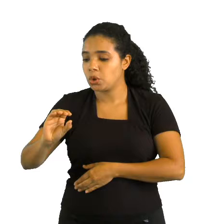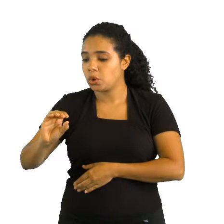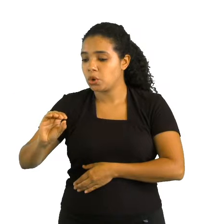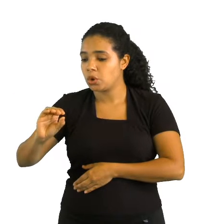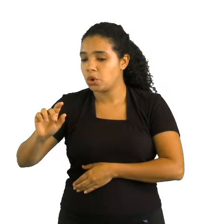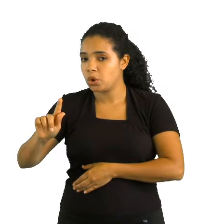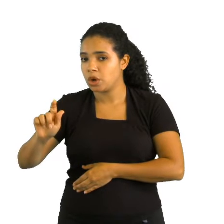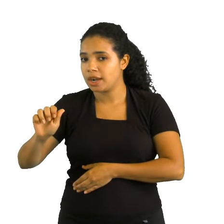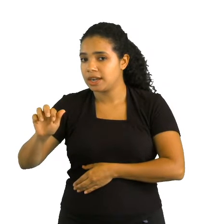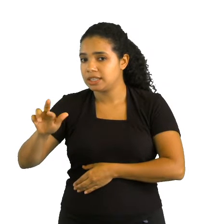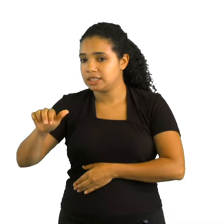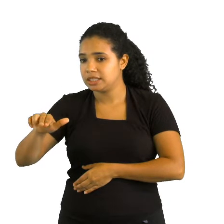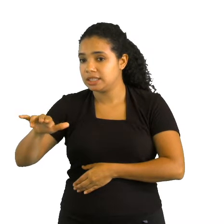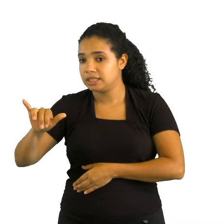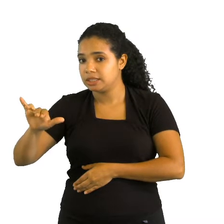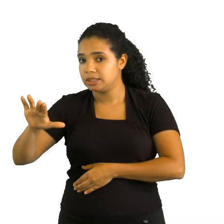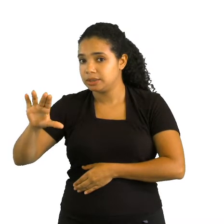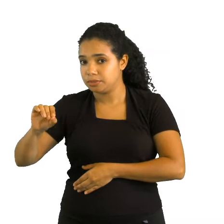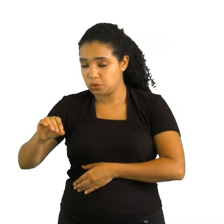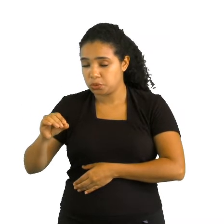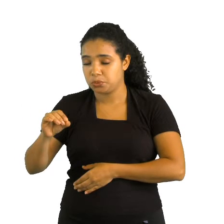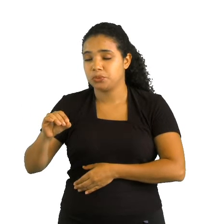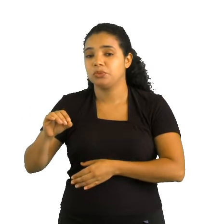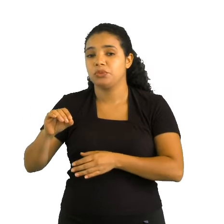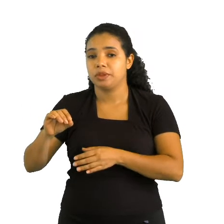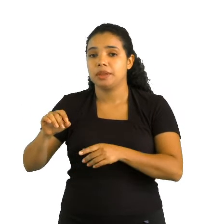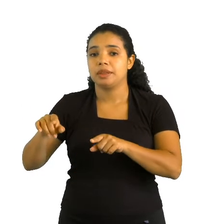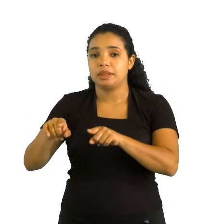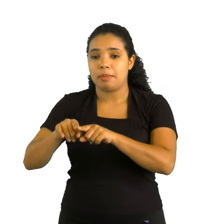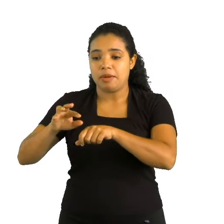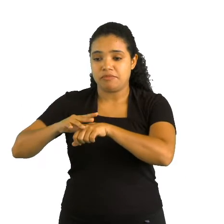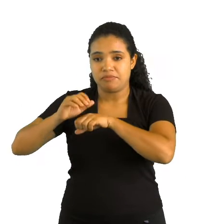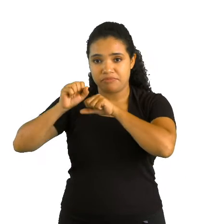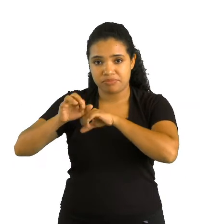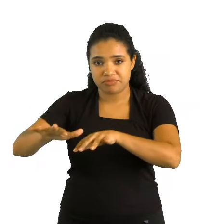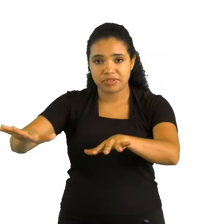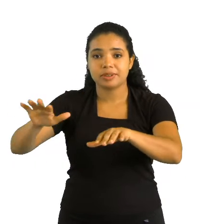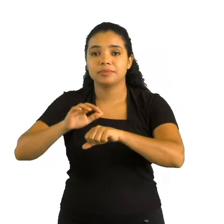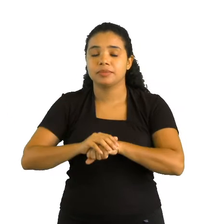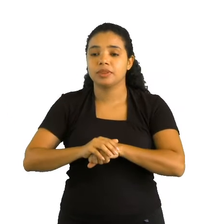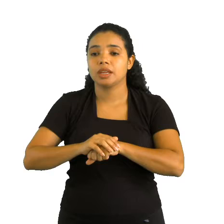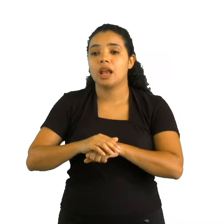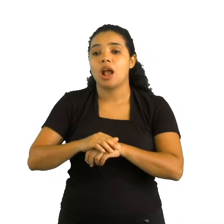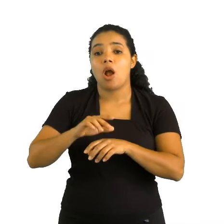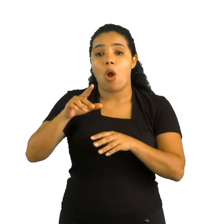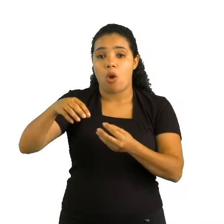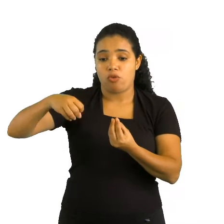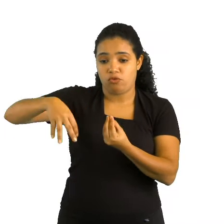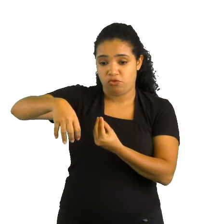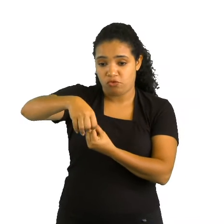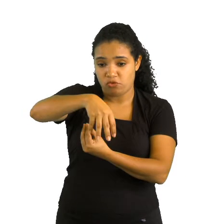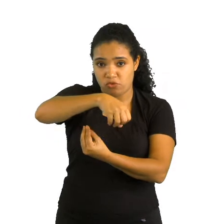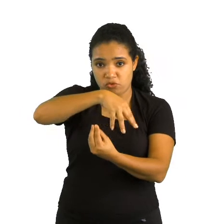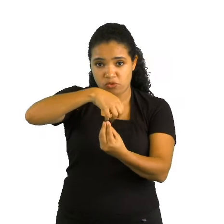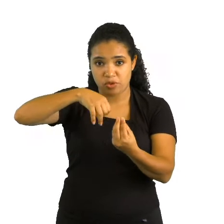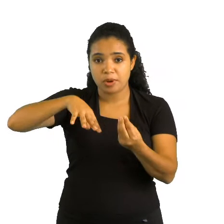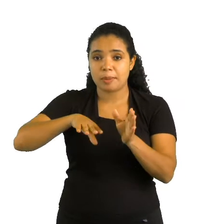Hoje, na aula passada, nós trabalhamos sobre fungos e bactérias. Vocês se